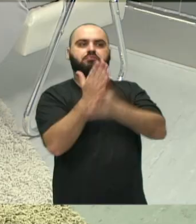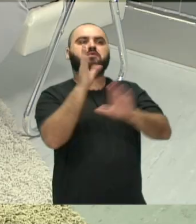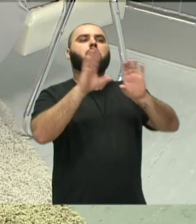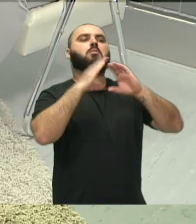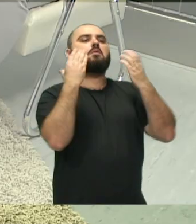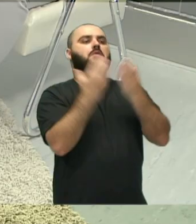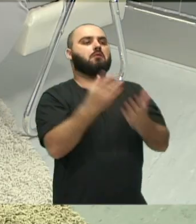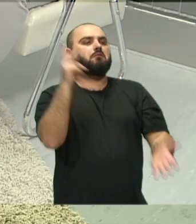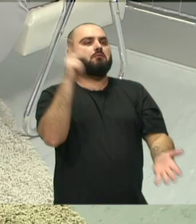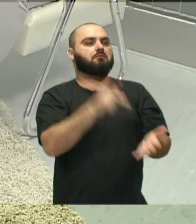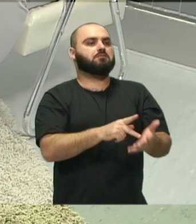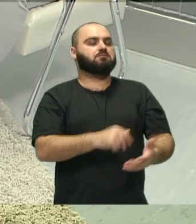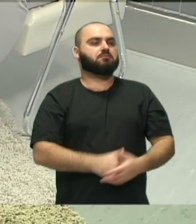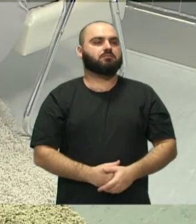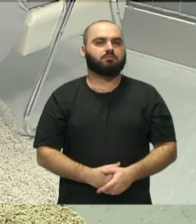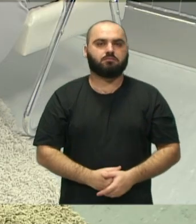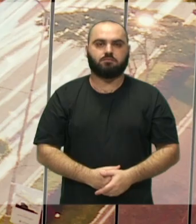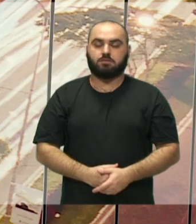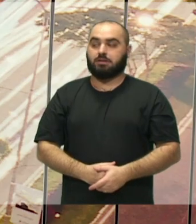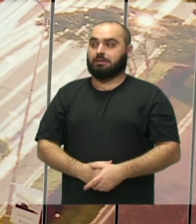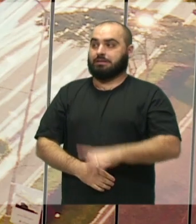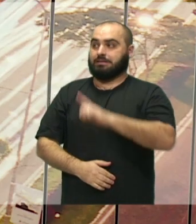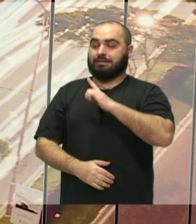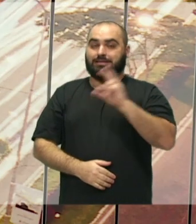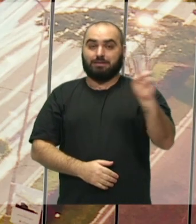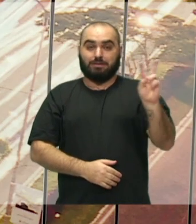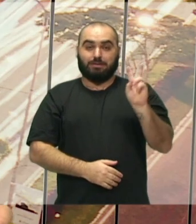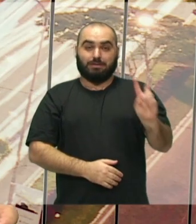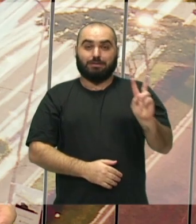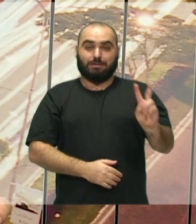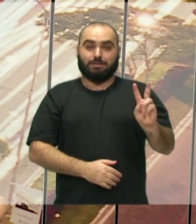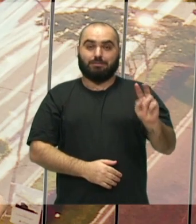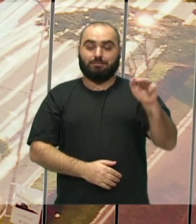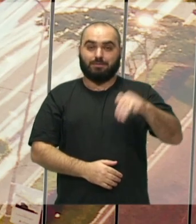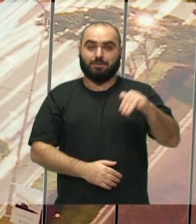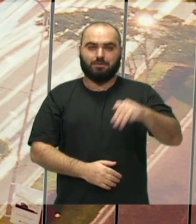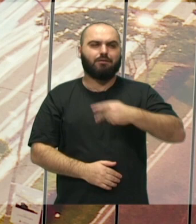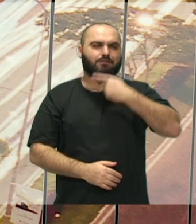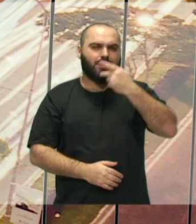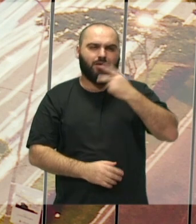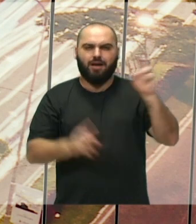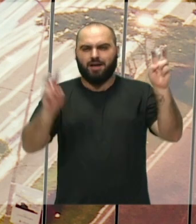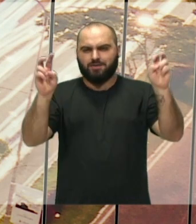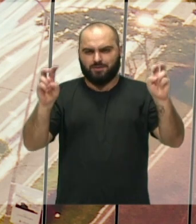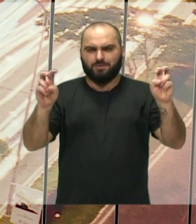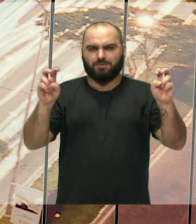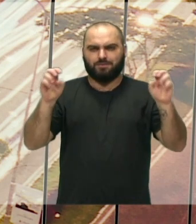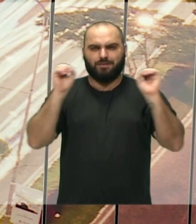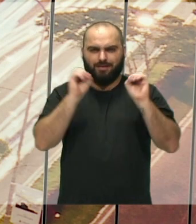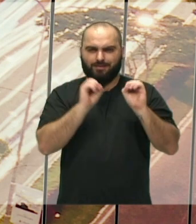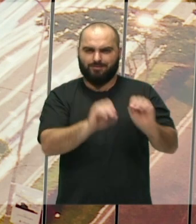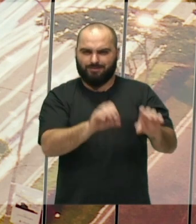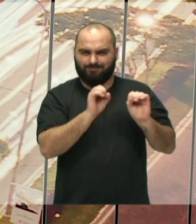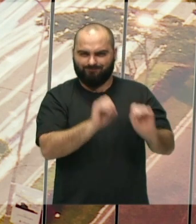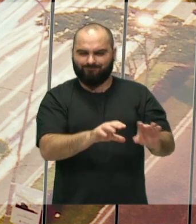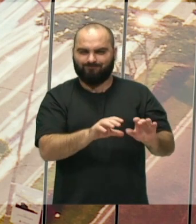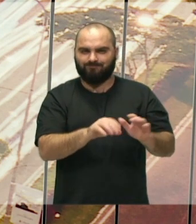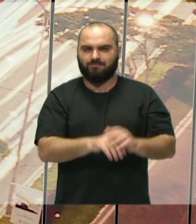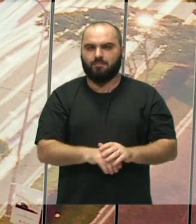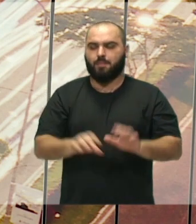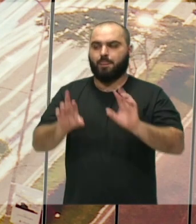comunidade. Vereador, temos 2 minutos, já que o senhor puxou a questão da educação e a relação